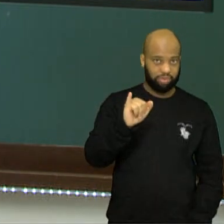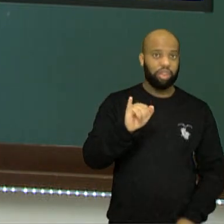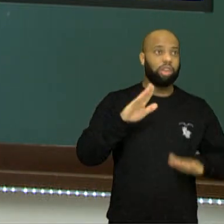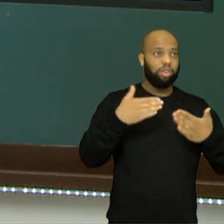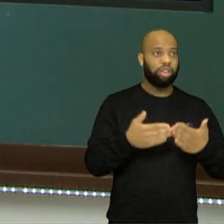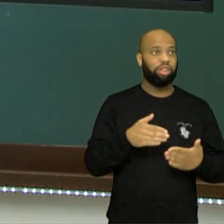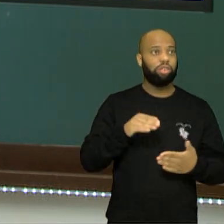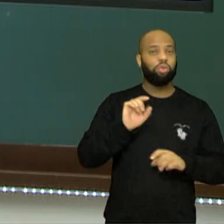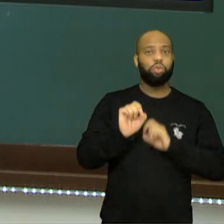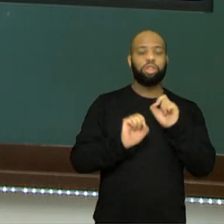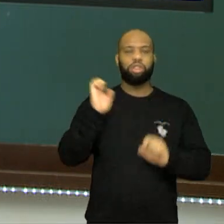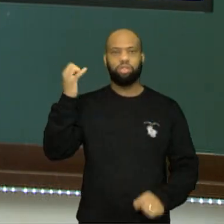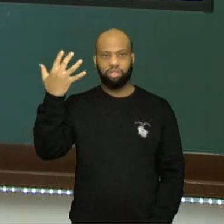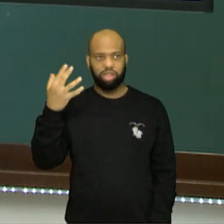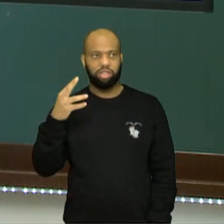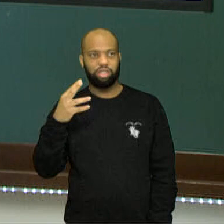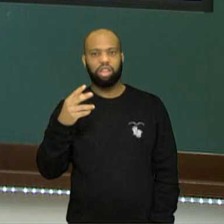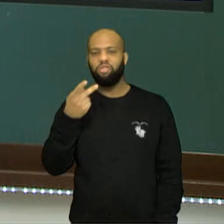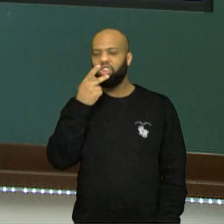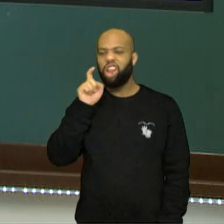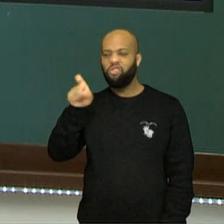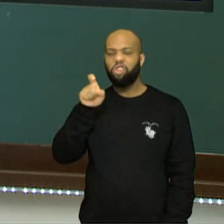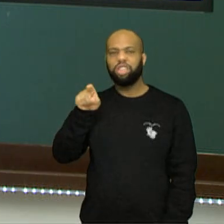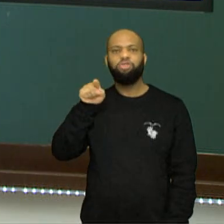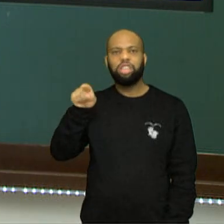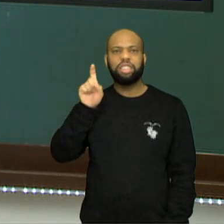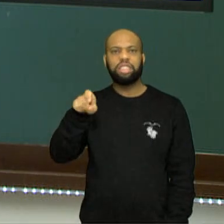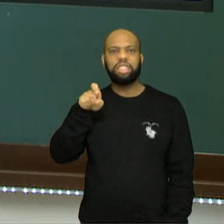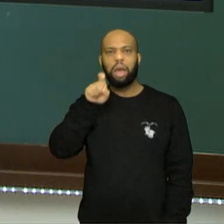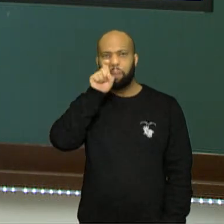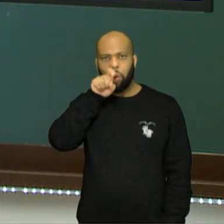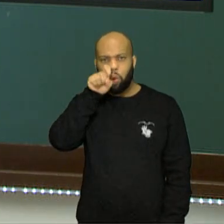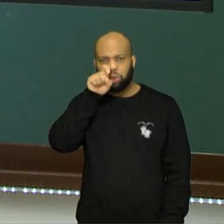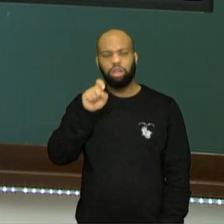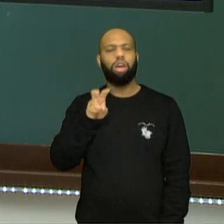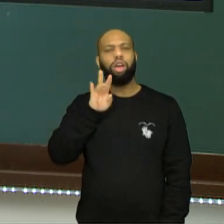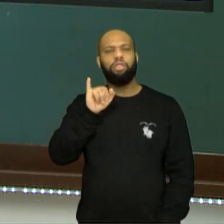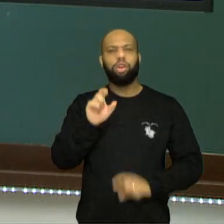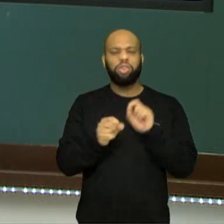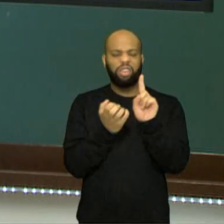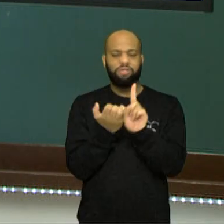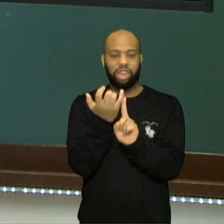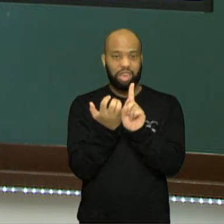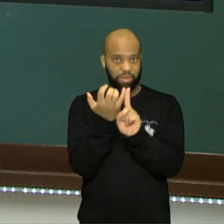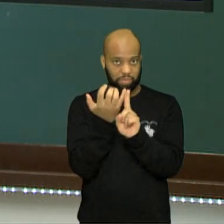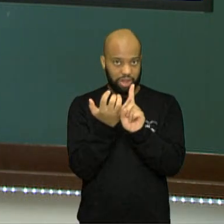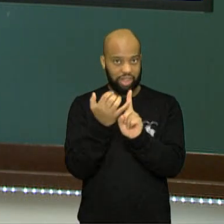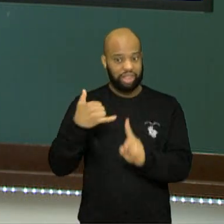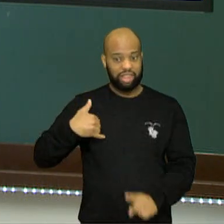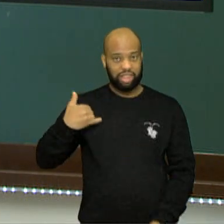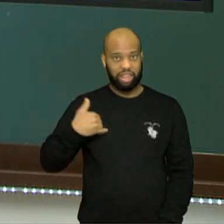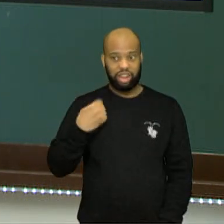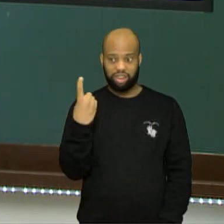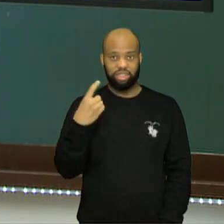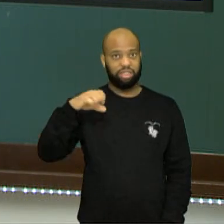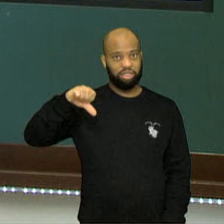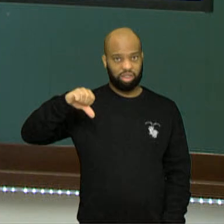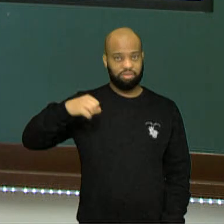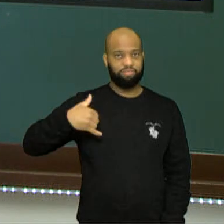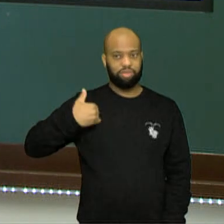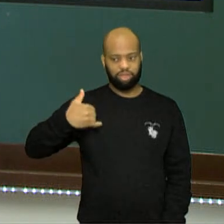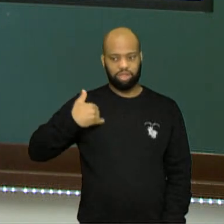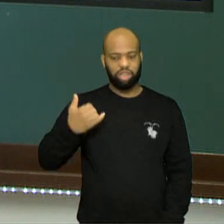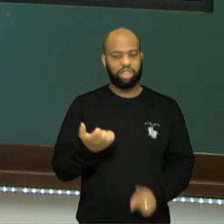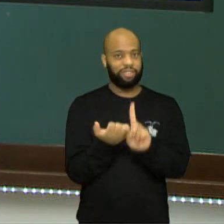ela vai acabar sendo julgada, então, como bruxa e vai acabar sendo queimada viva aos 19 anos de